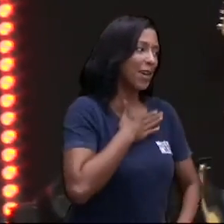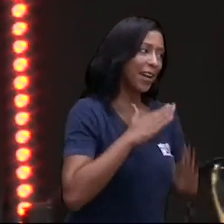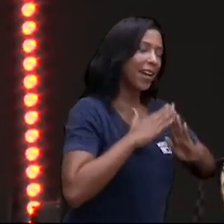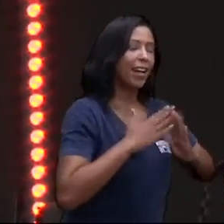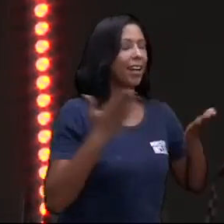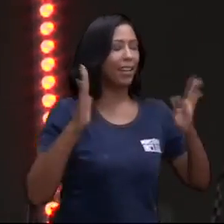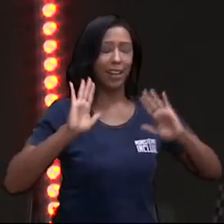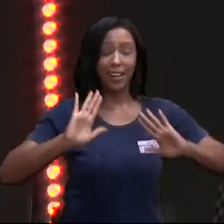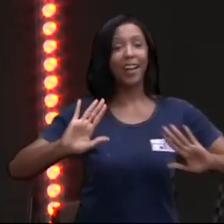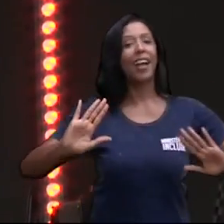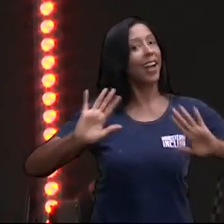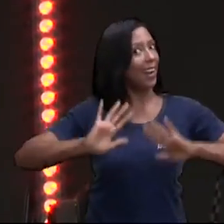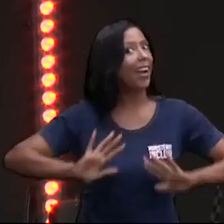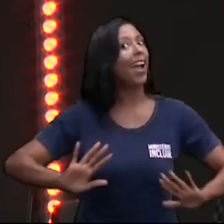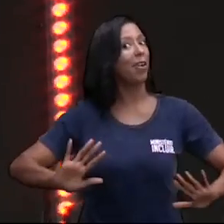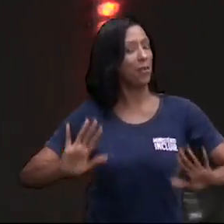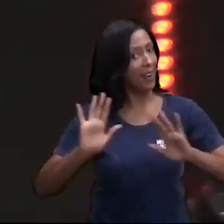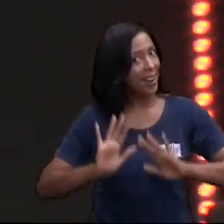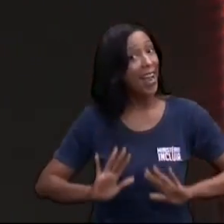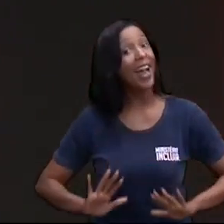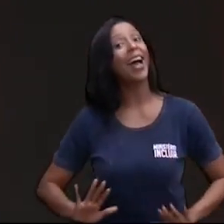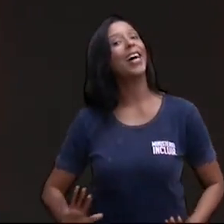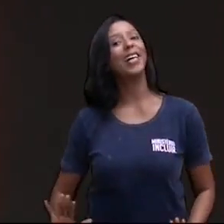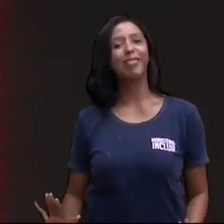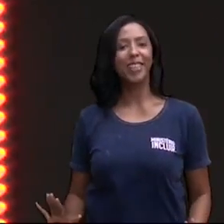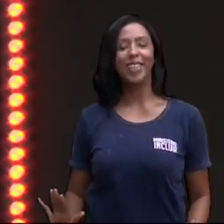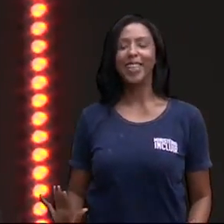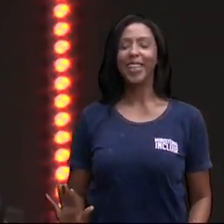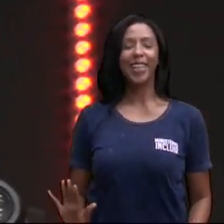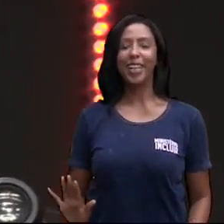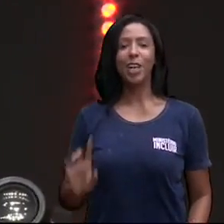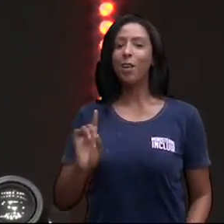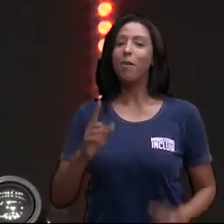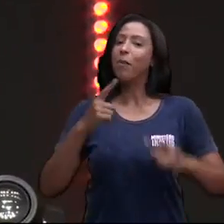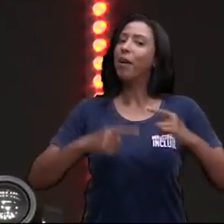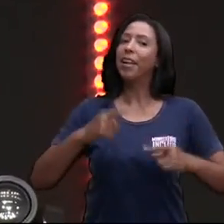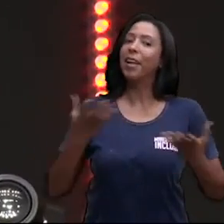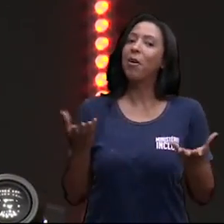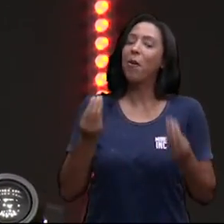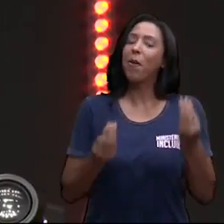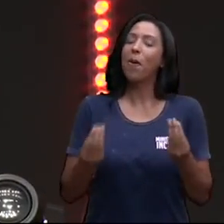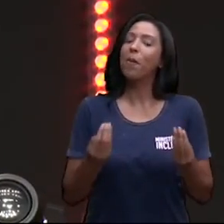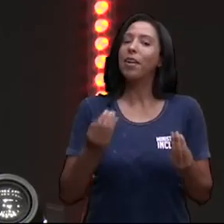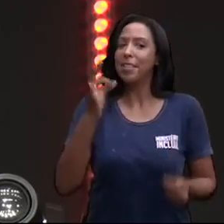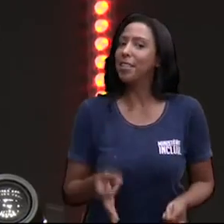não vamos por esse caminho então acabar com isso E isso não é Politicamente correto